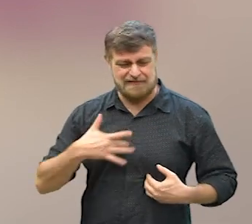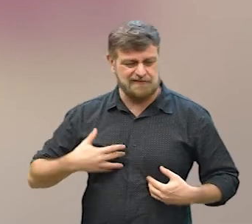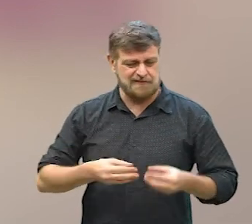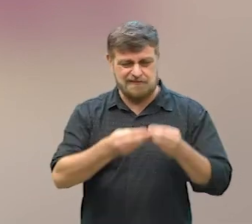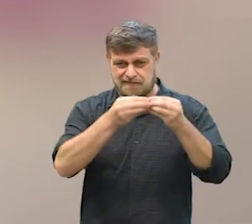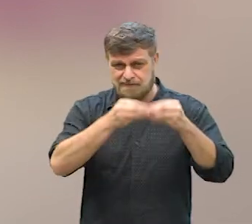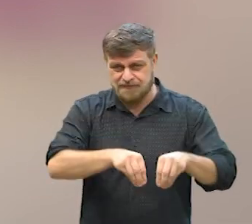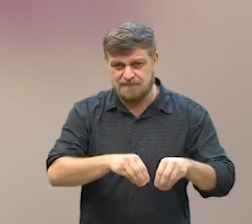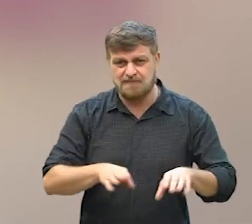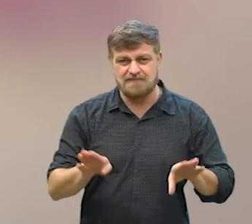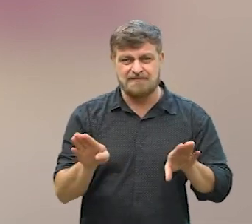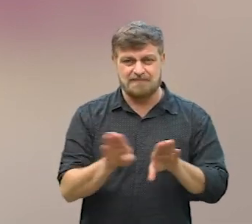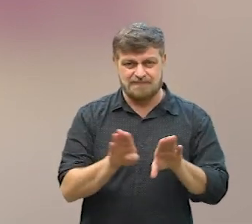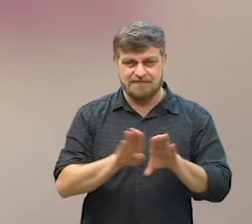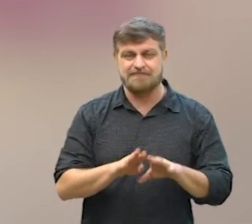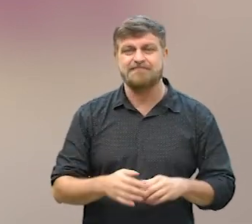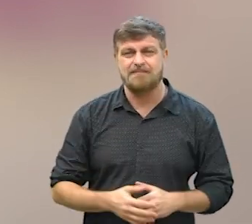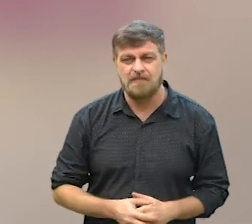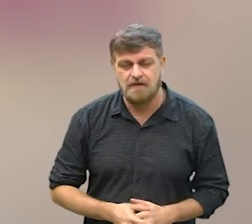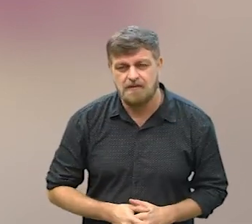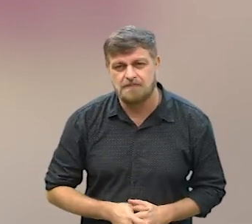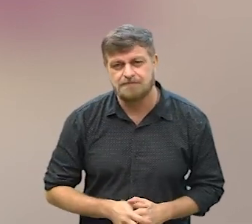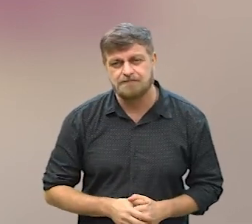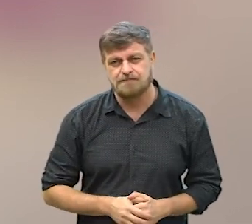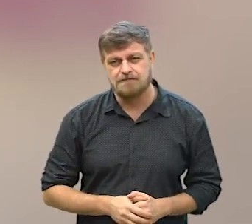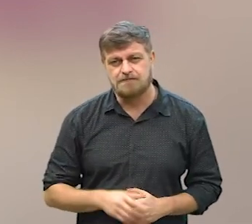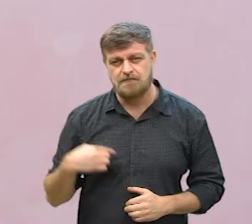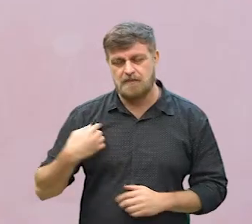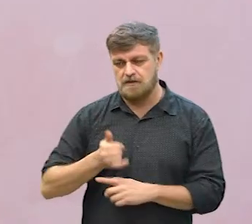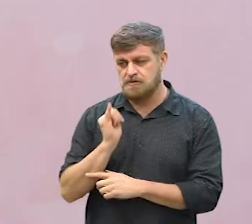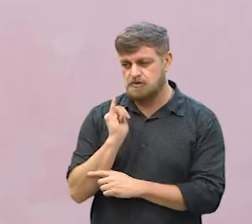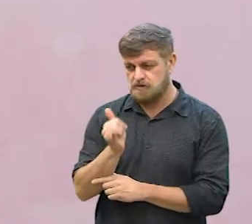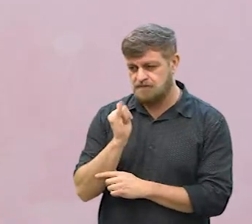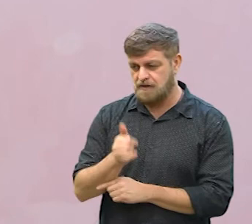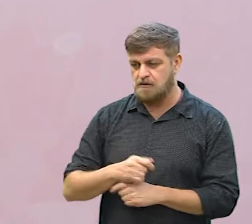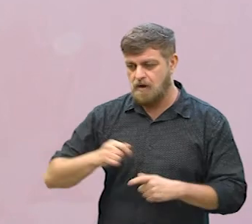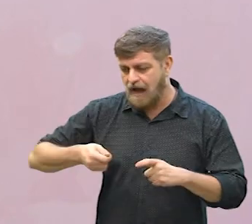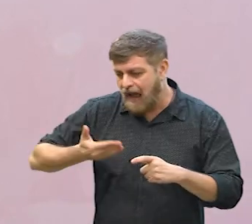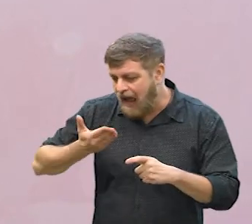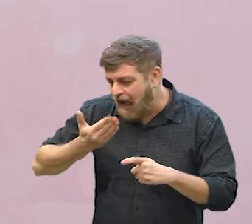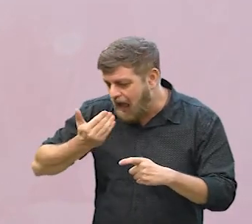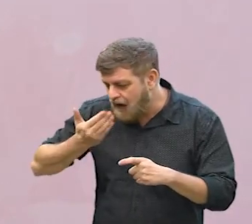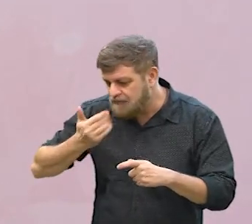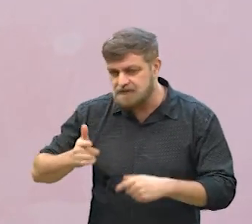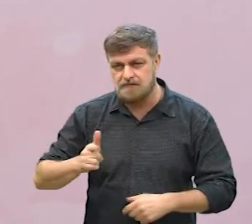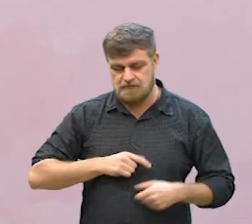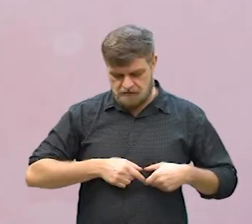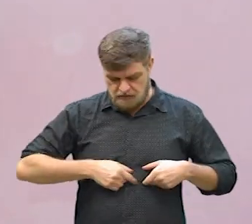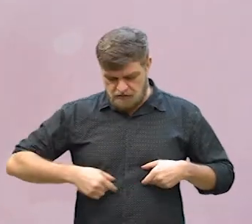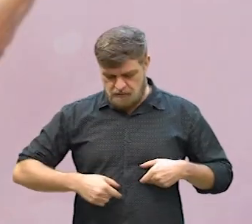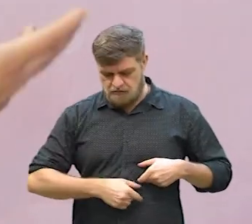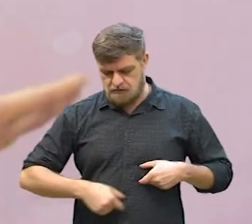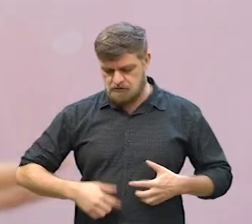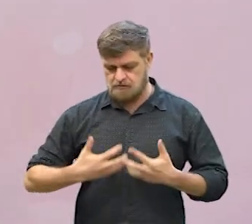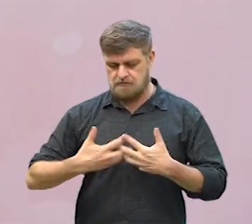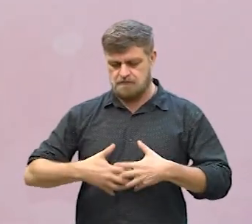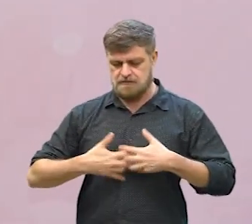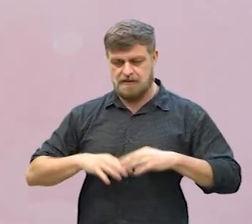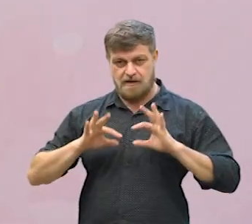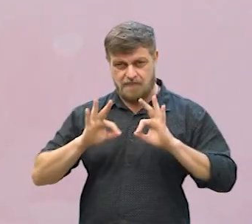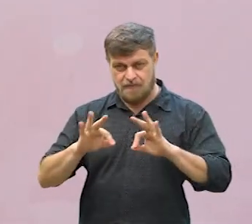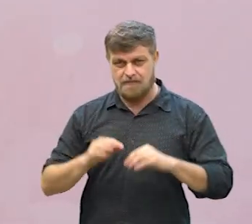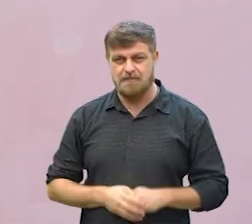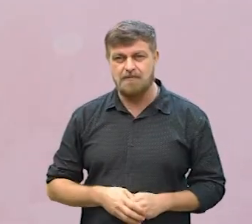sua saúde, como neural, como física também. A gente falou aí da alimentação, de ter um intestino